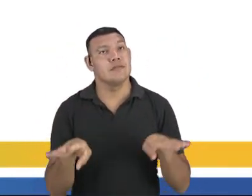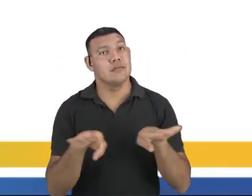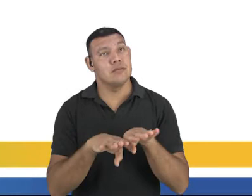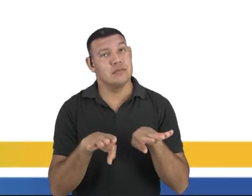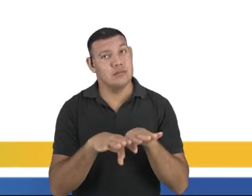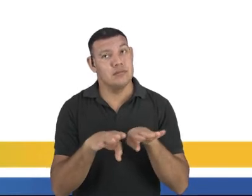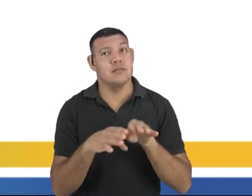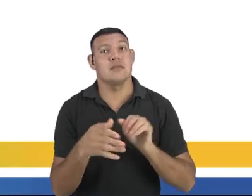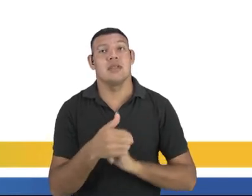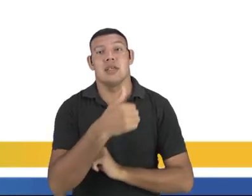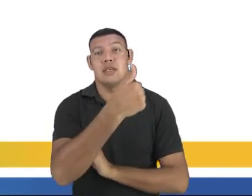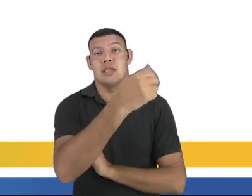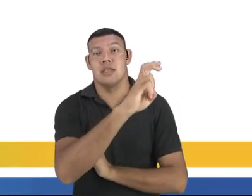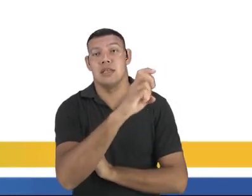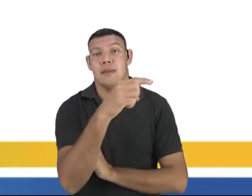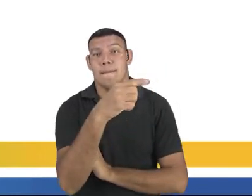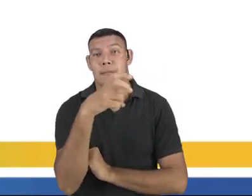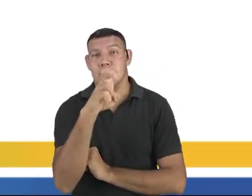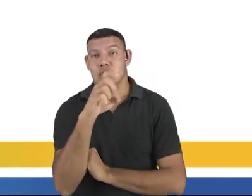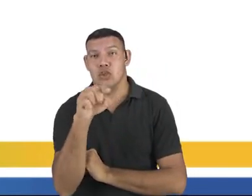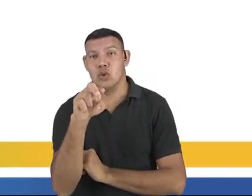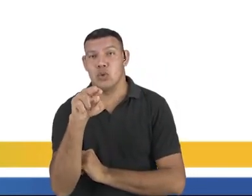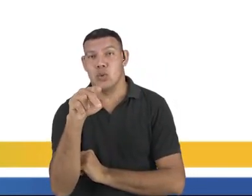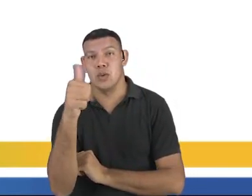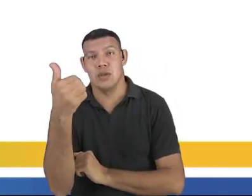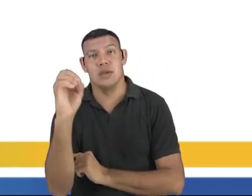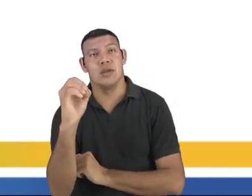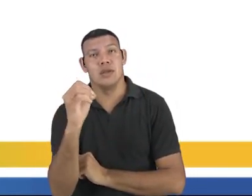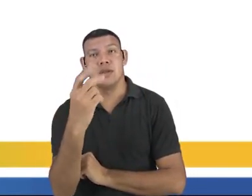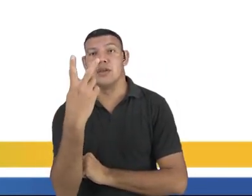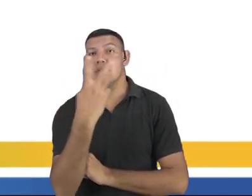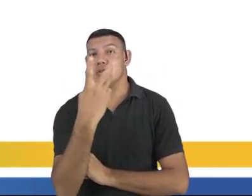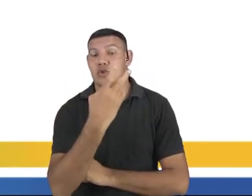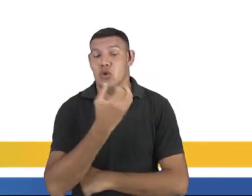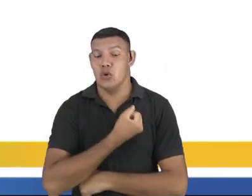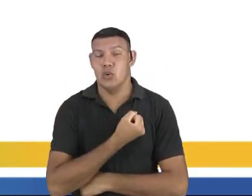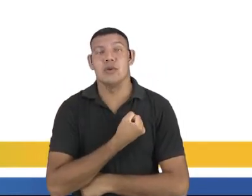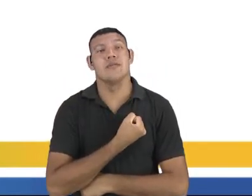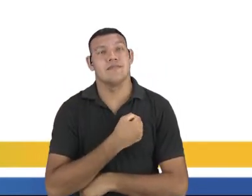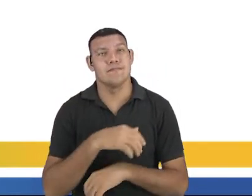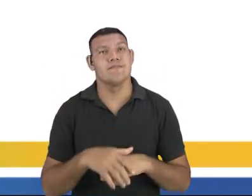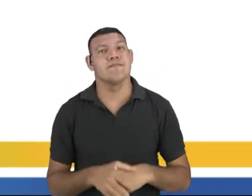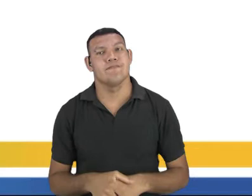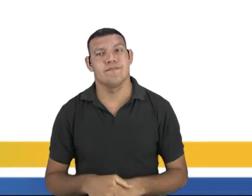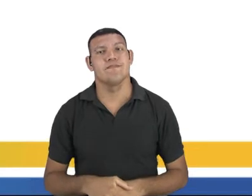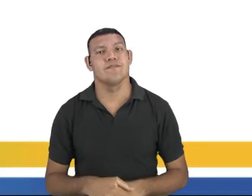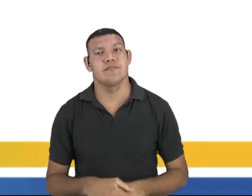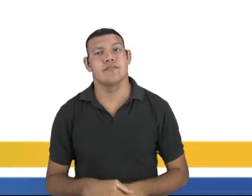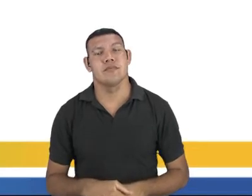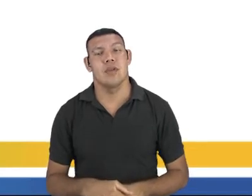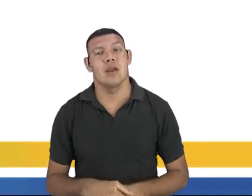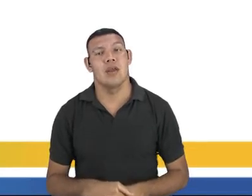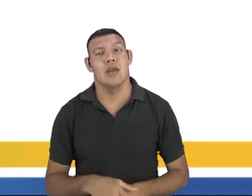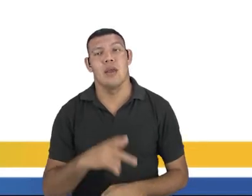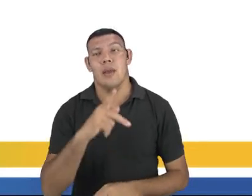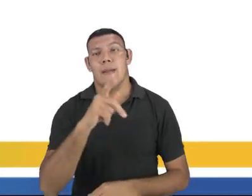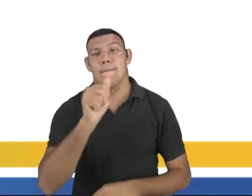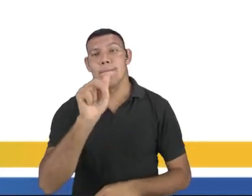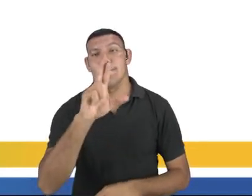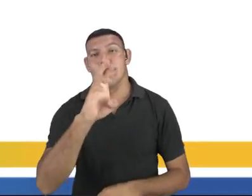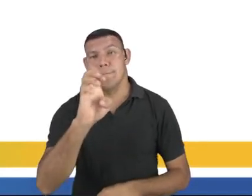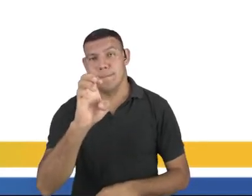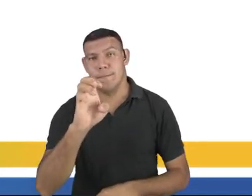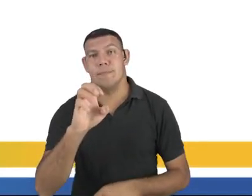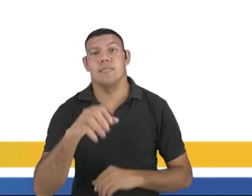diferença de 15 e 5 = 10 então perceba que esses dois valores eu vou chamar ele de pau de nada só os valores que eu vou substituir